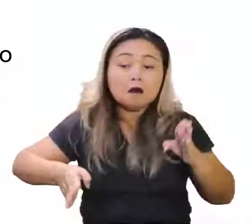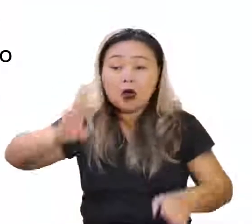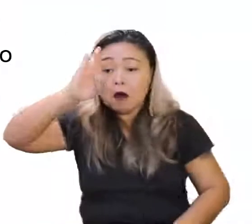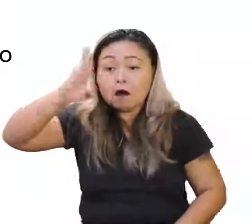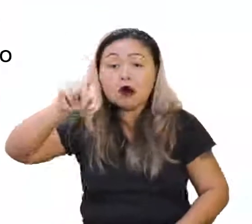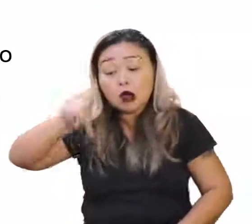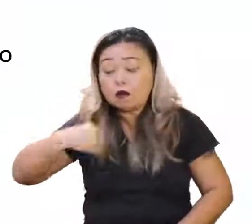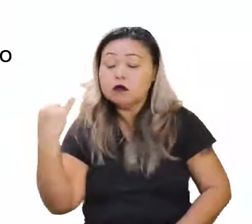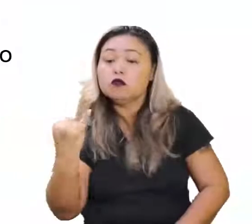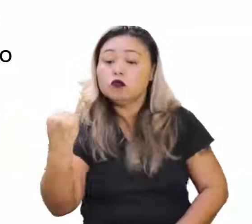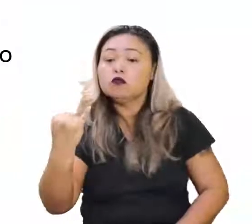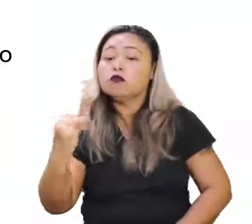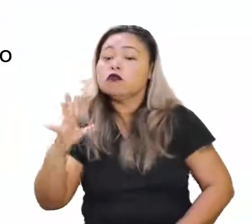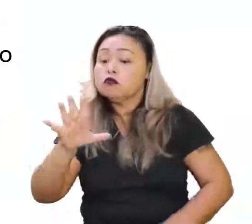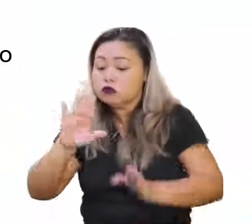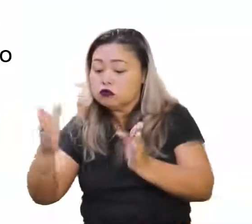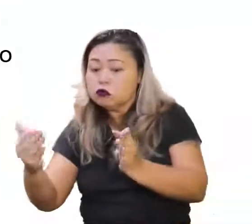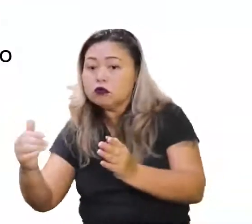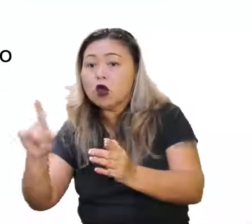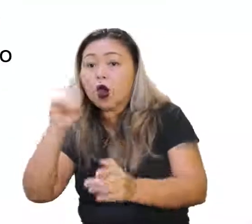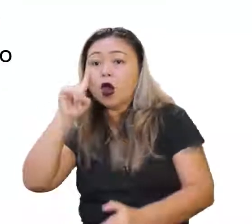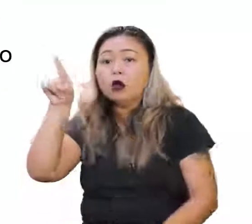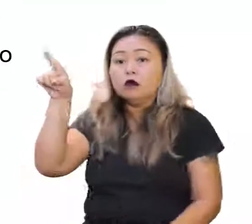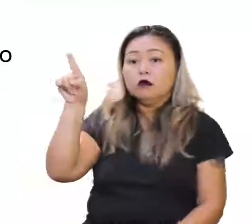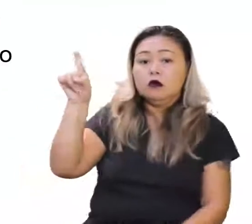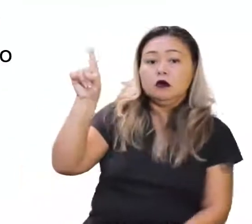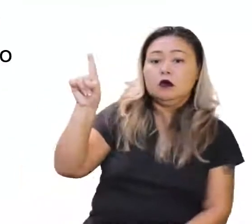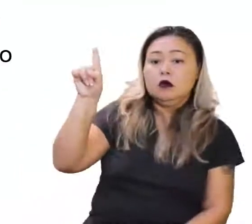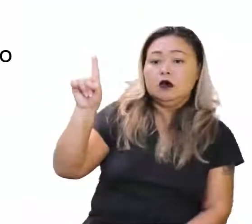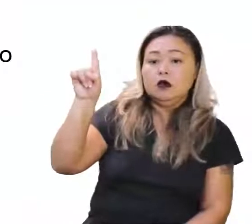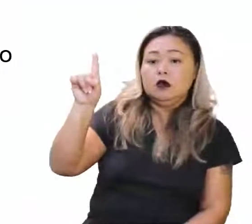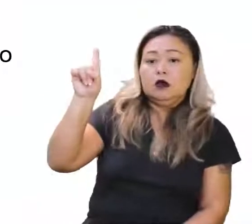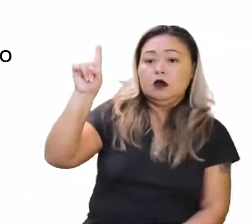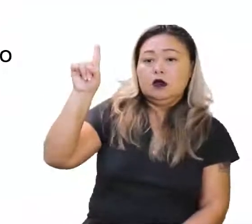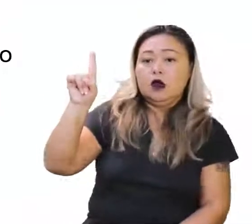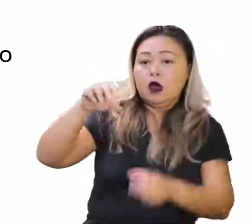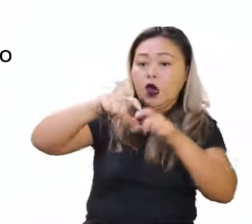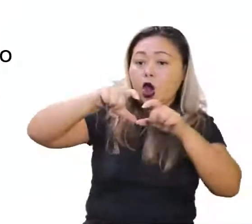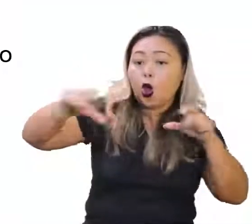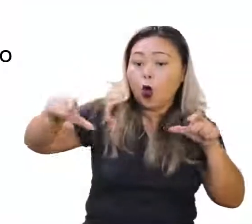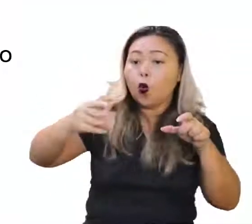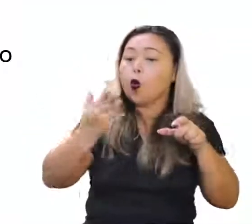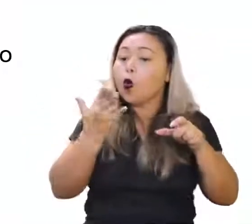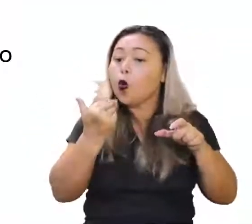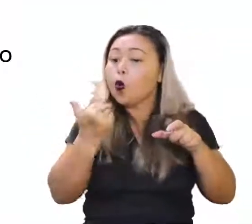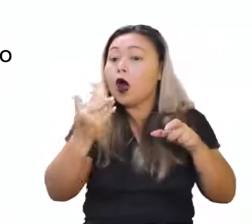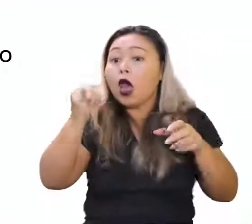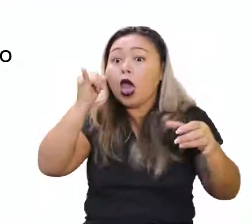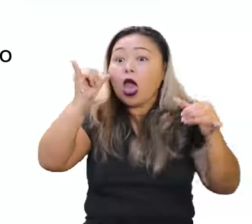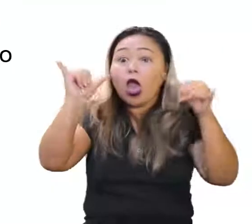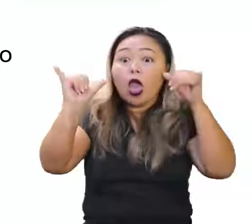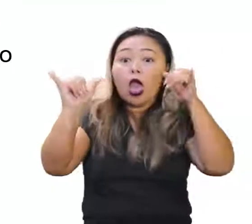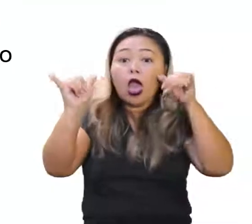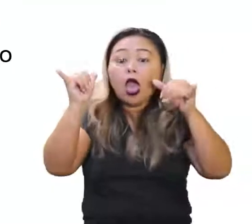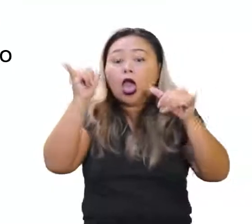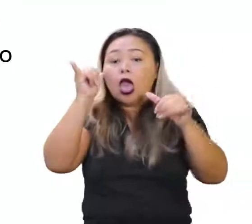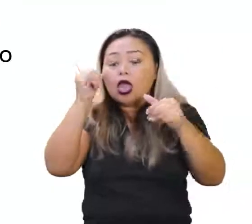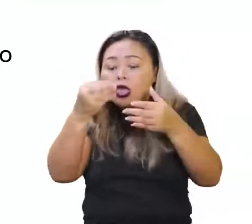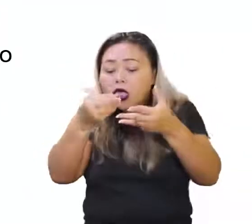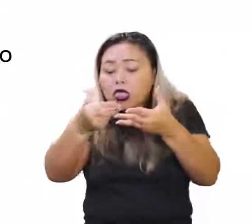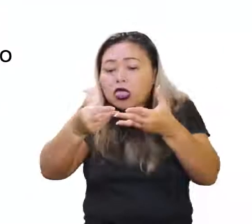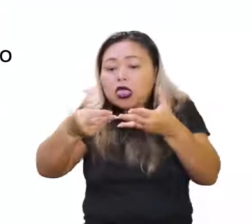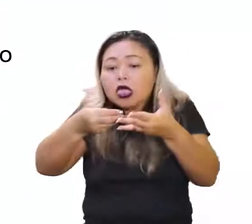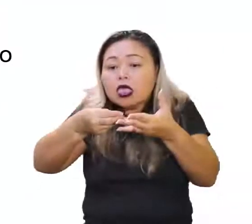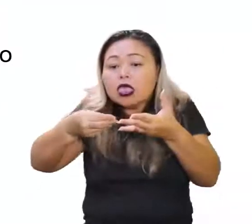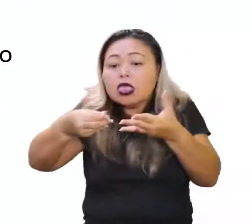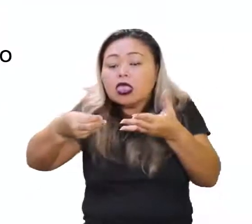a importância desses coxos, vocês estão vendo ali, ó, na foto superior, é evitar